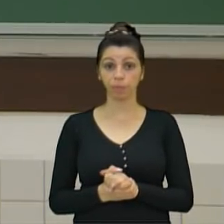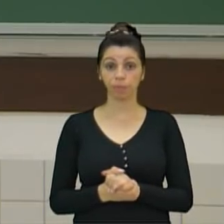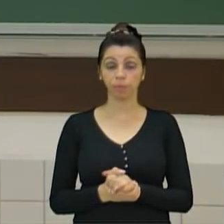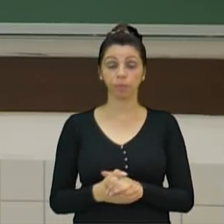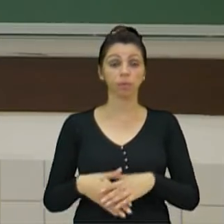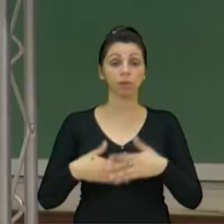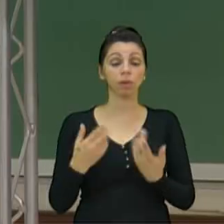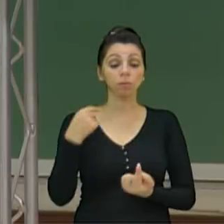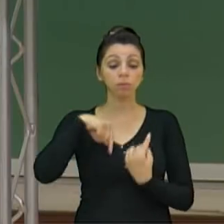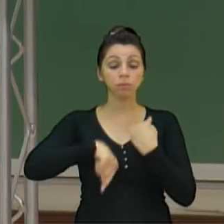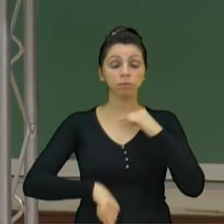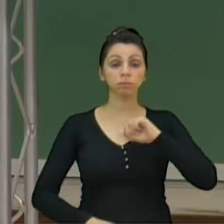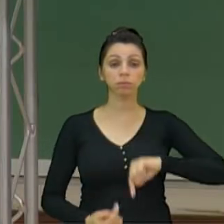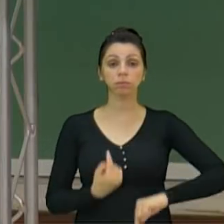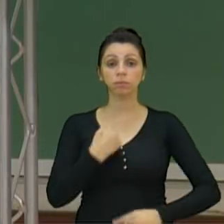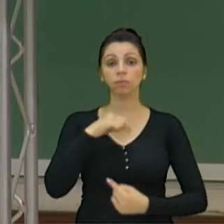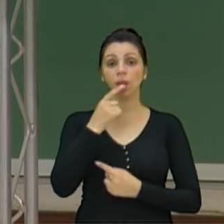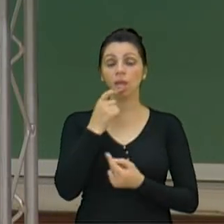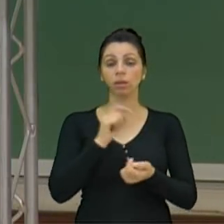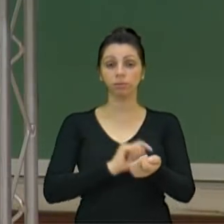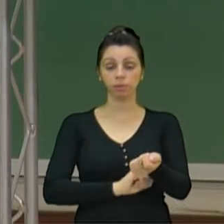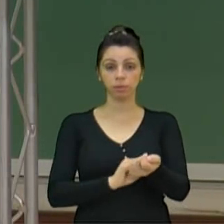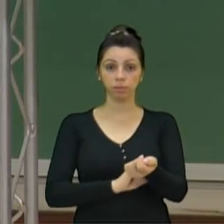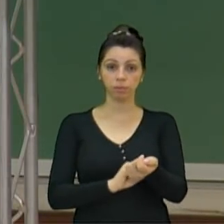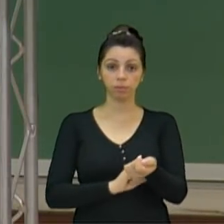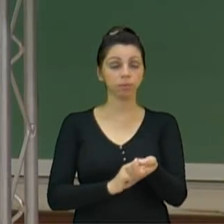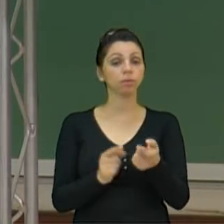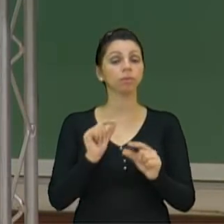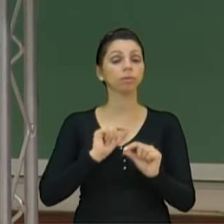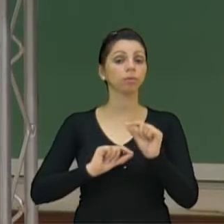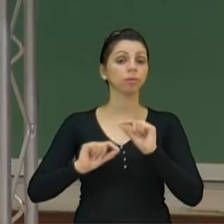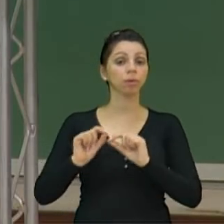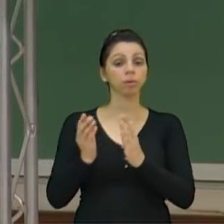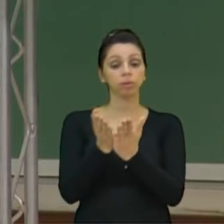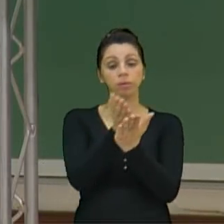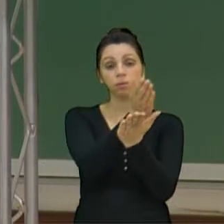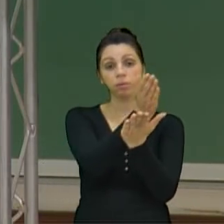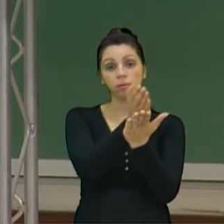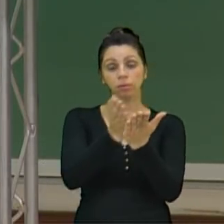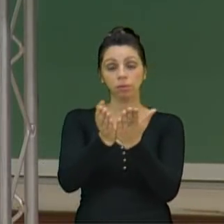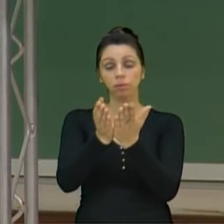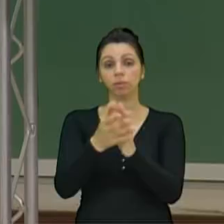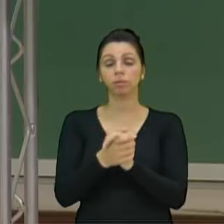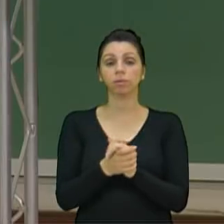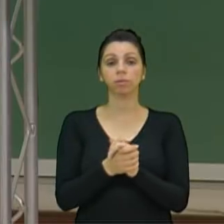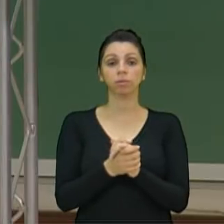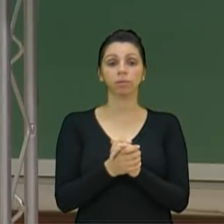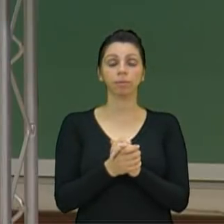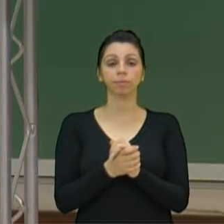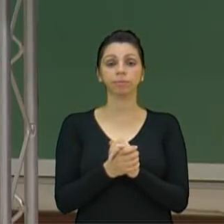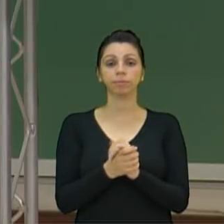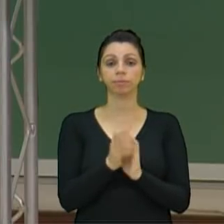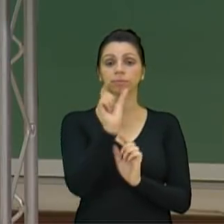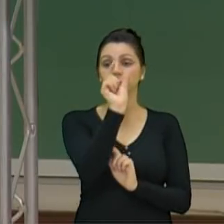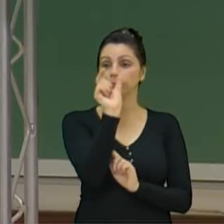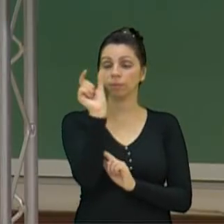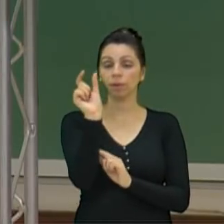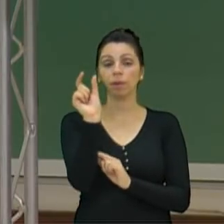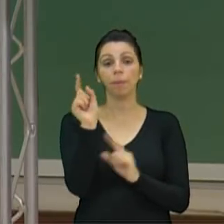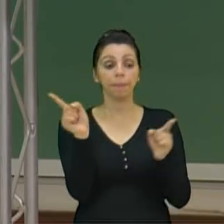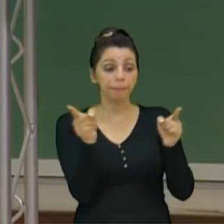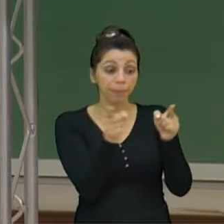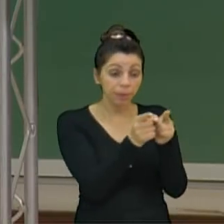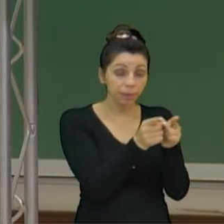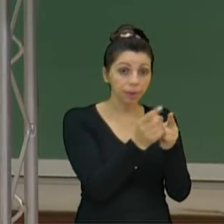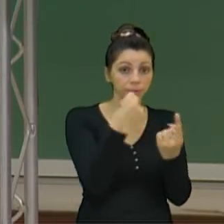Quanto à circulação do sangue, didaticamente a gente divide ela em pequena circulação e grande